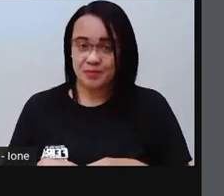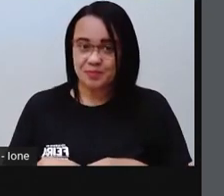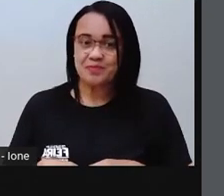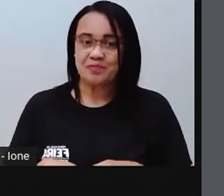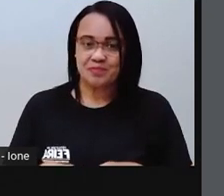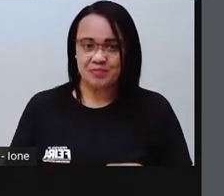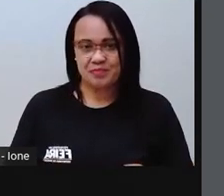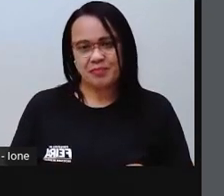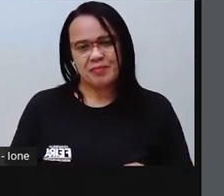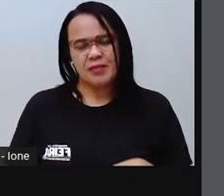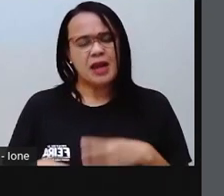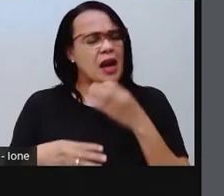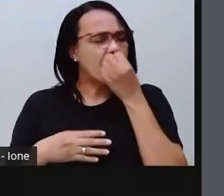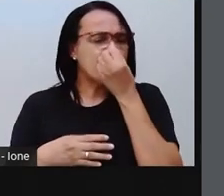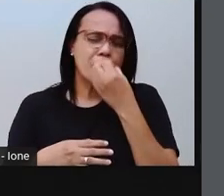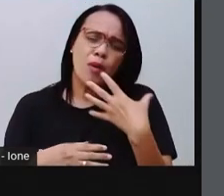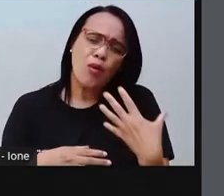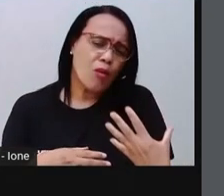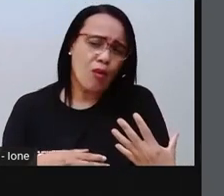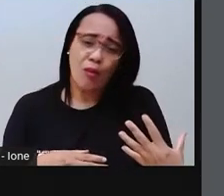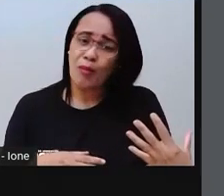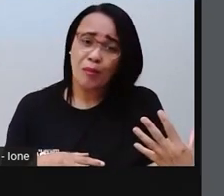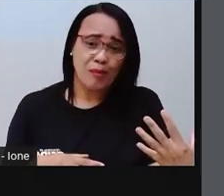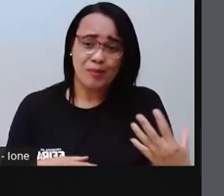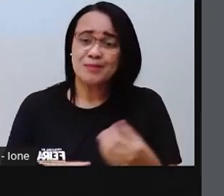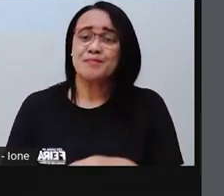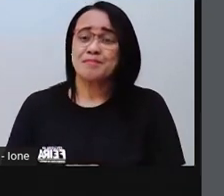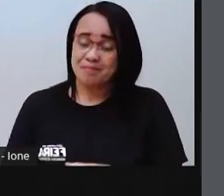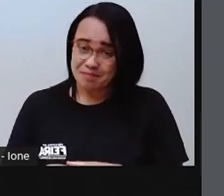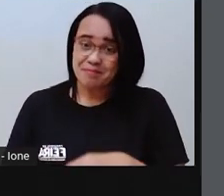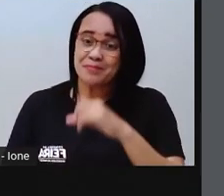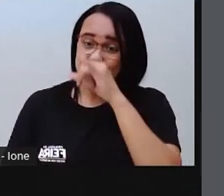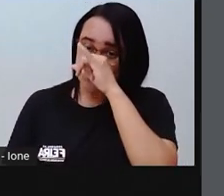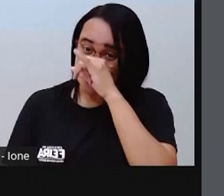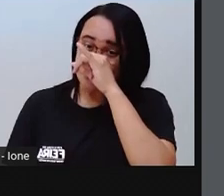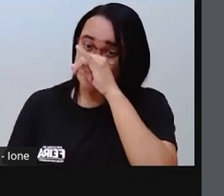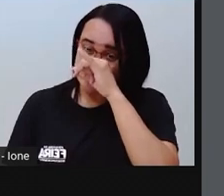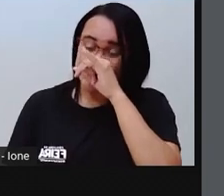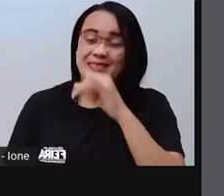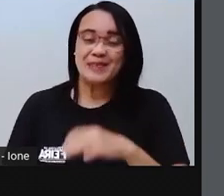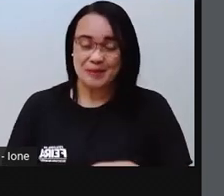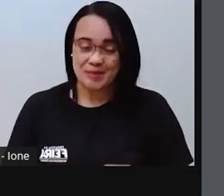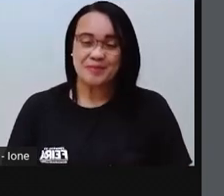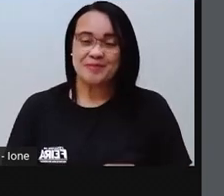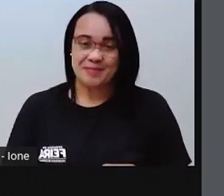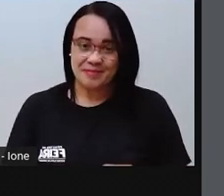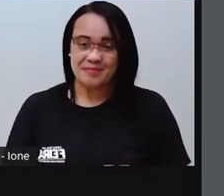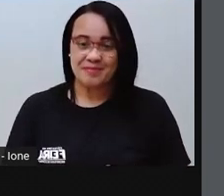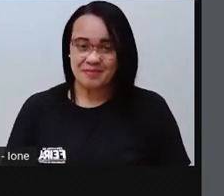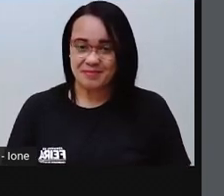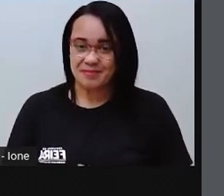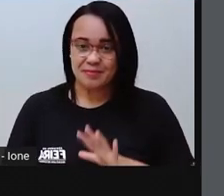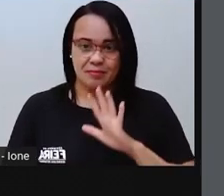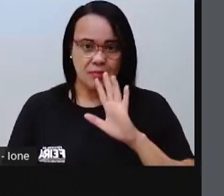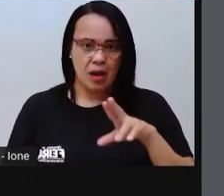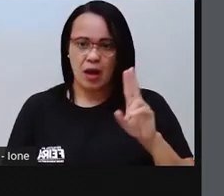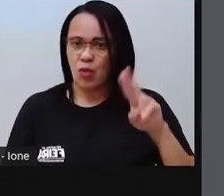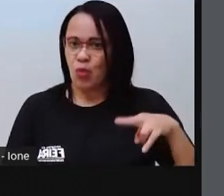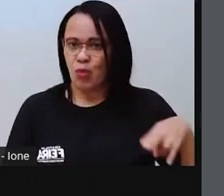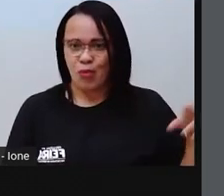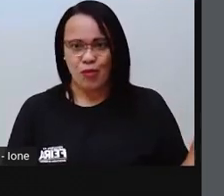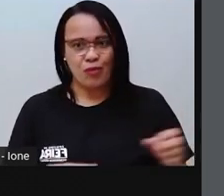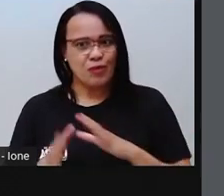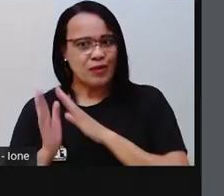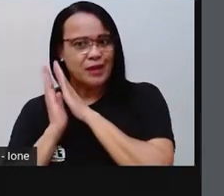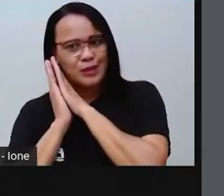são tão bonzinhos, mas nunca na hora de